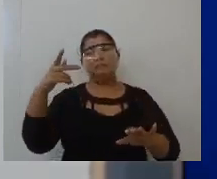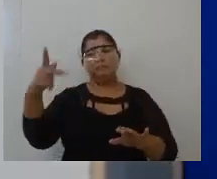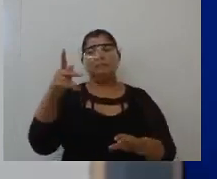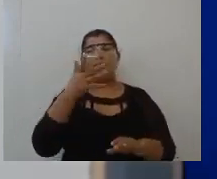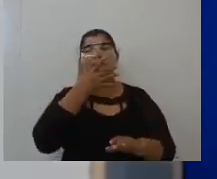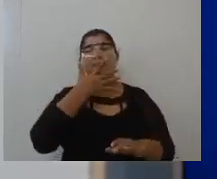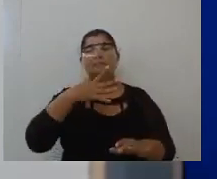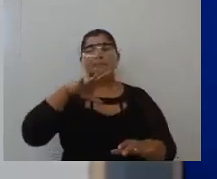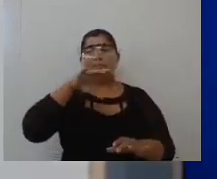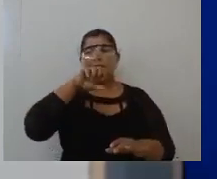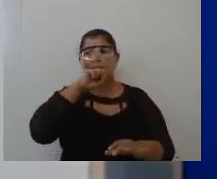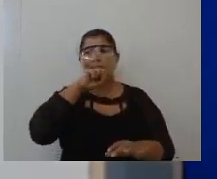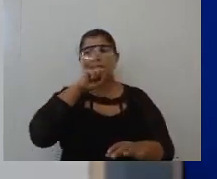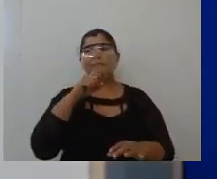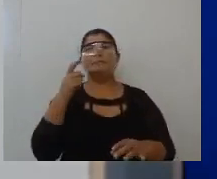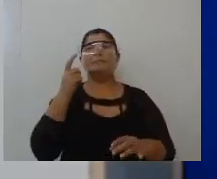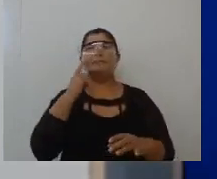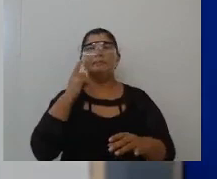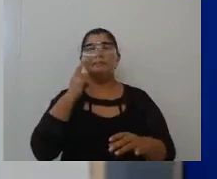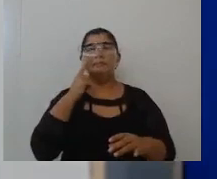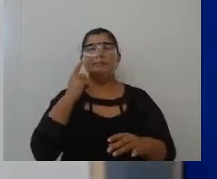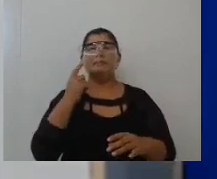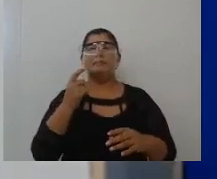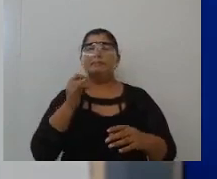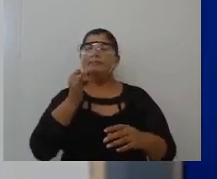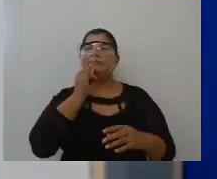pai. Veja, pessoal, tenho dois